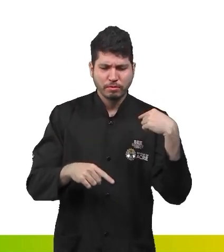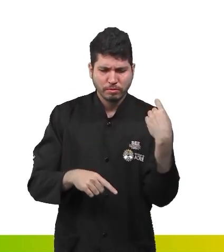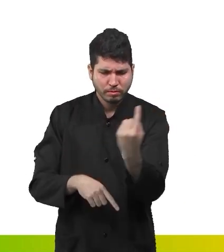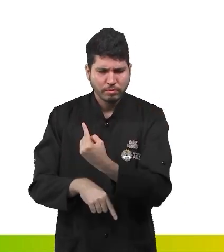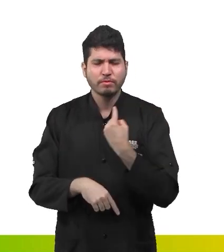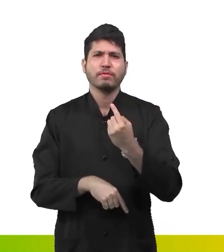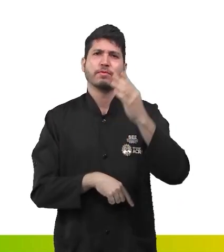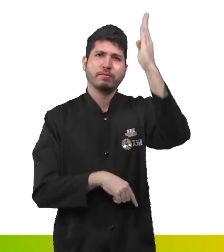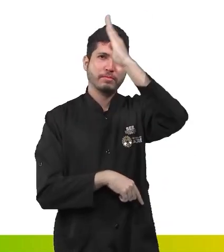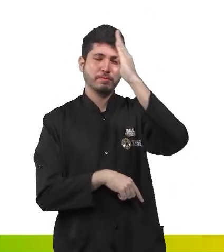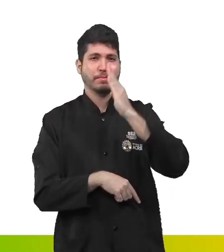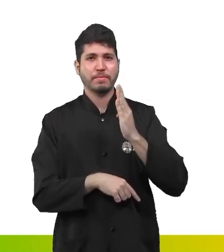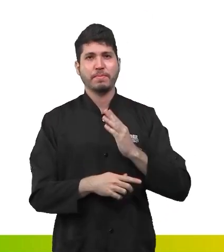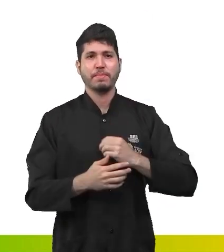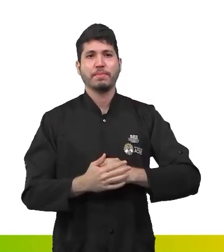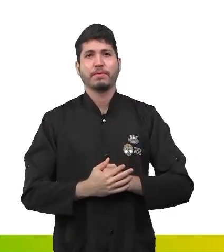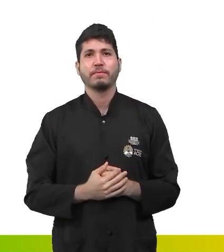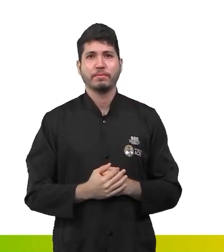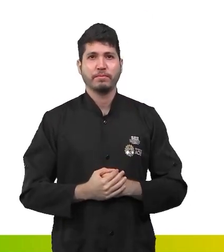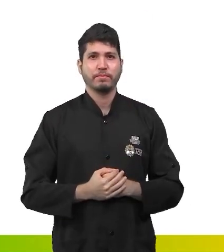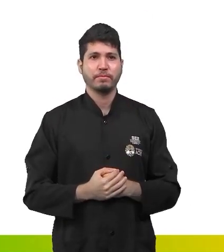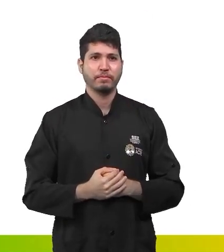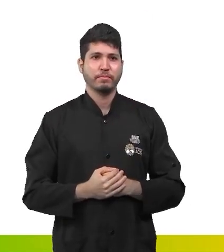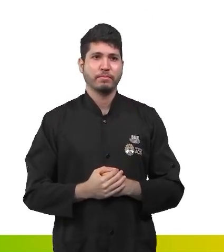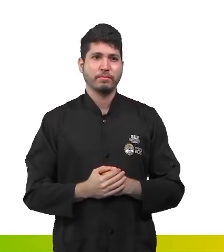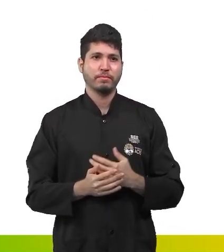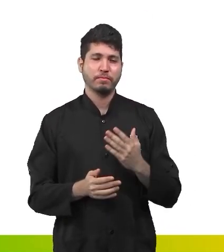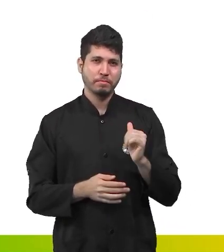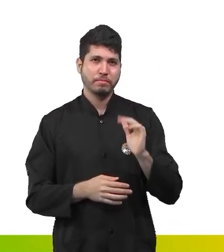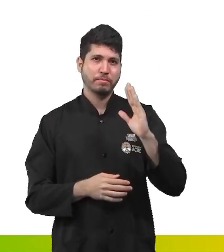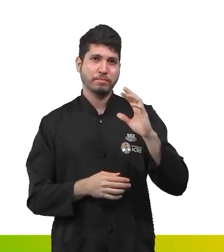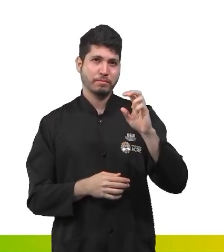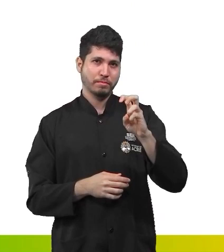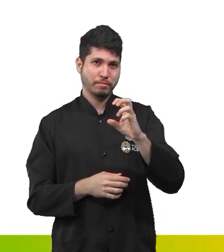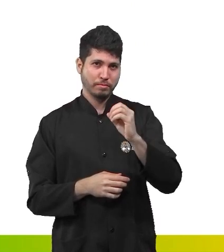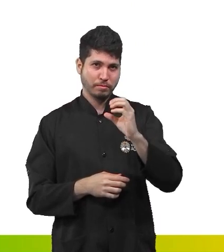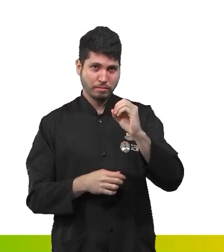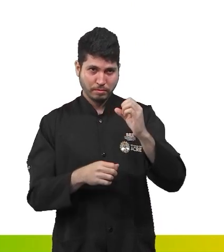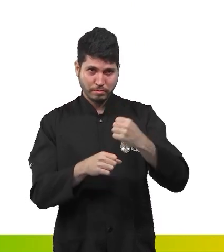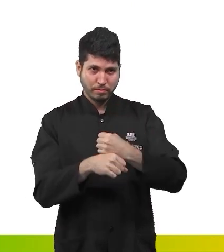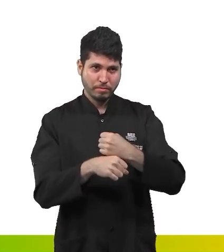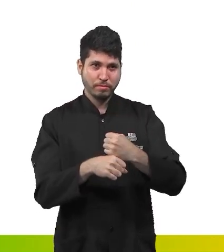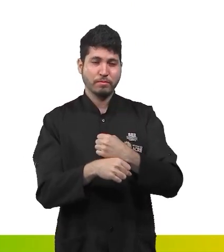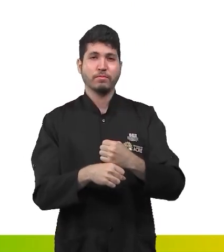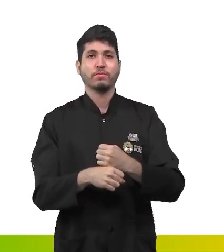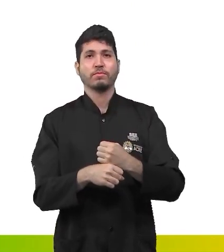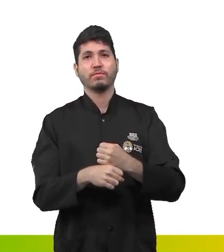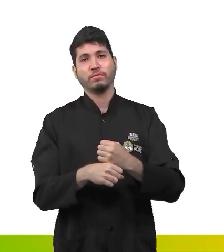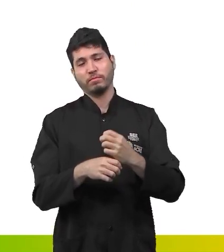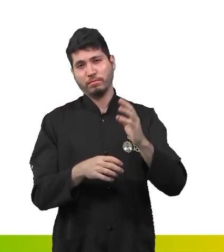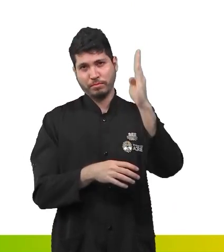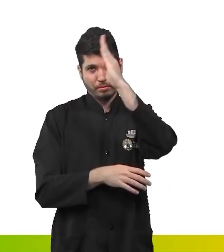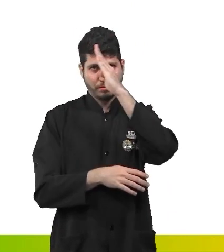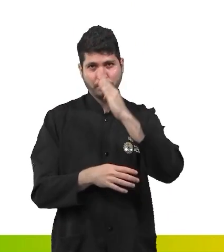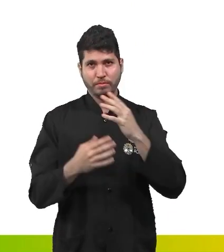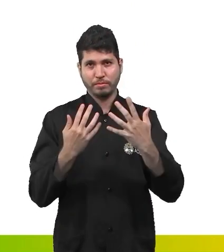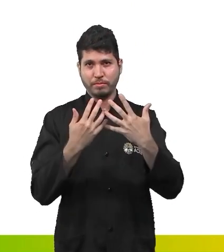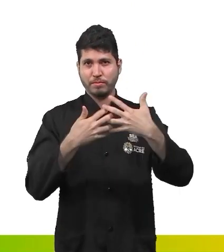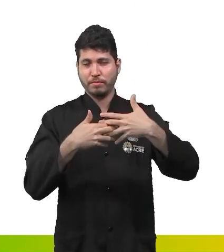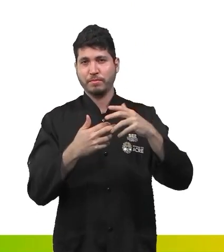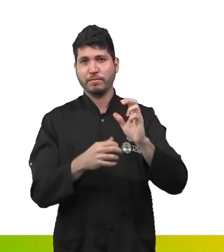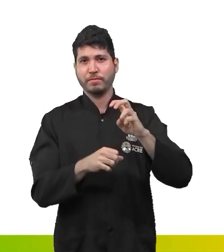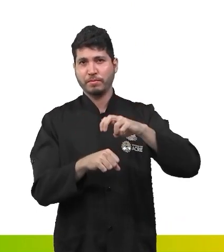discussão. Sendo assim, com um pouco mais de 500 anos, o Brasil é um país multicultural, então a gente já vai falar aqui de